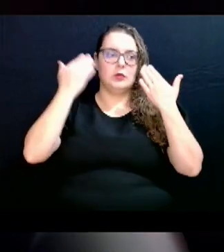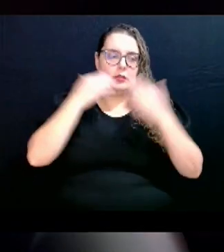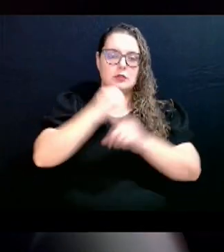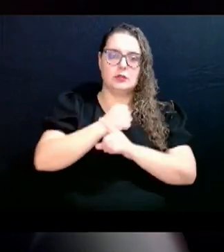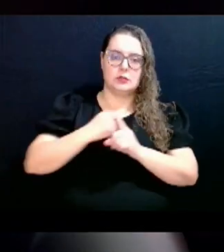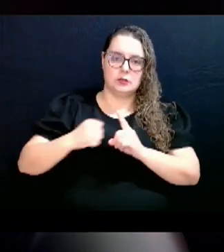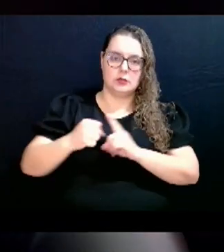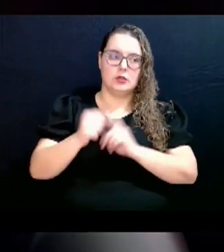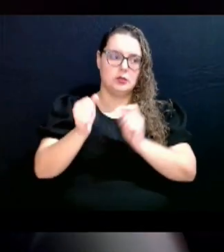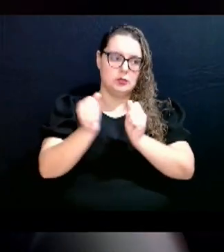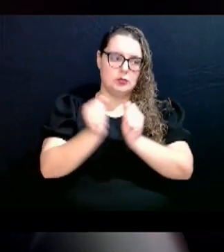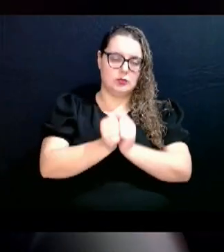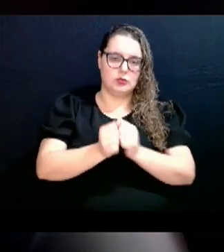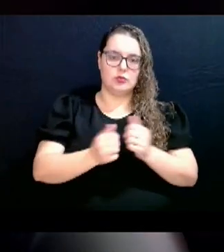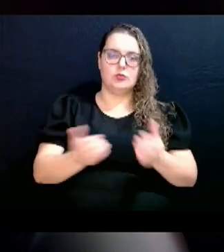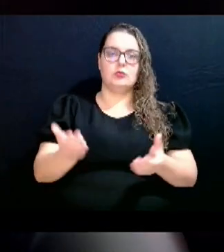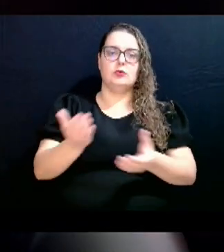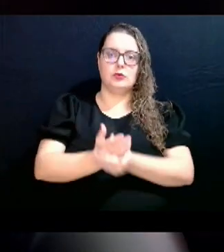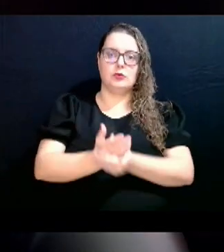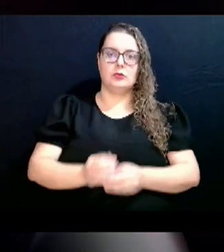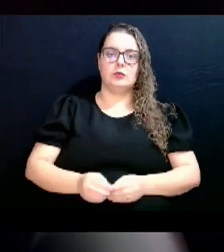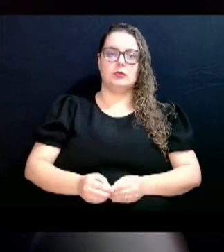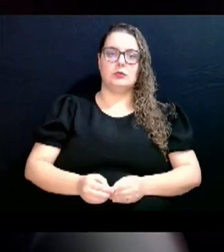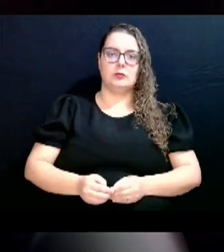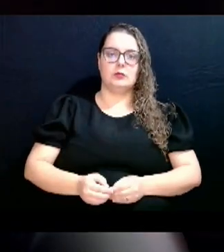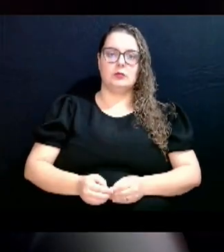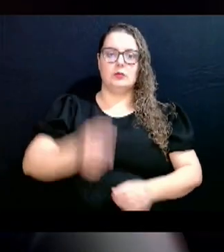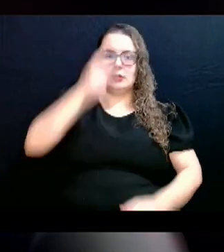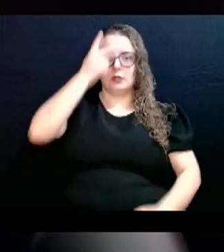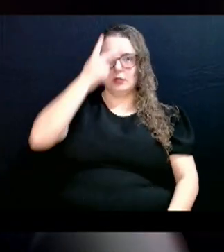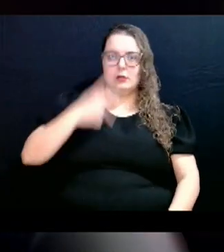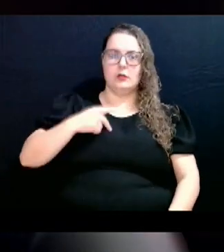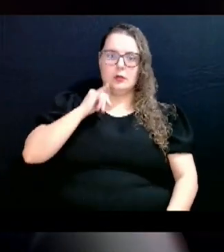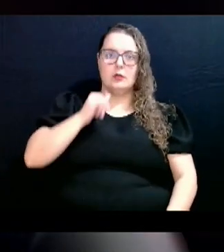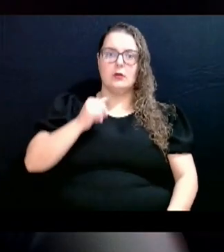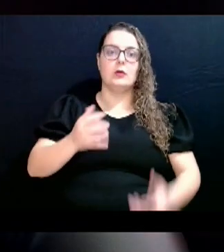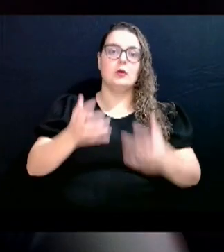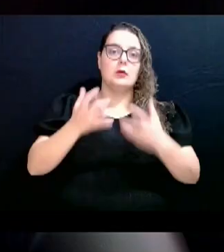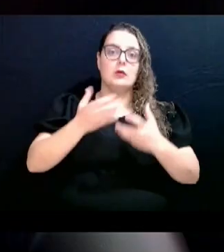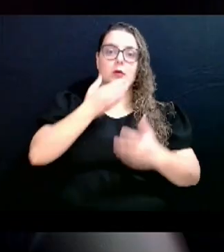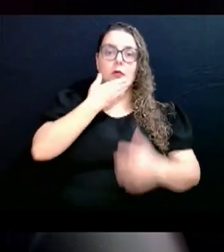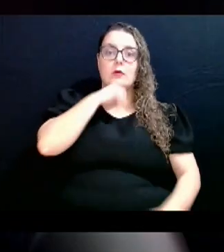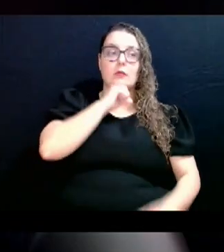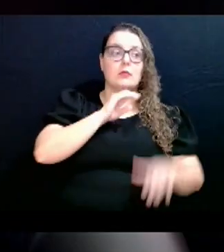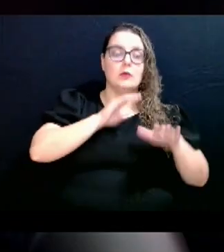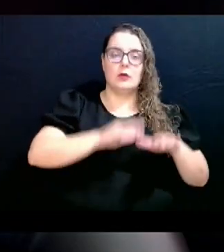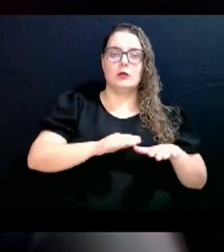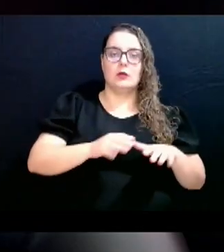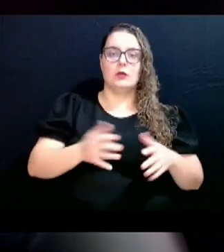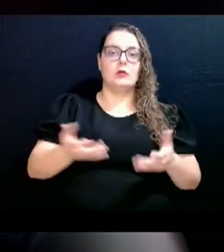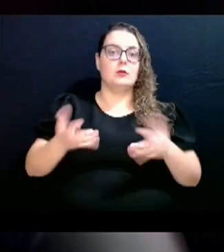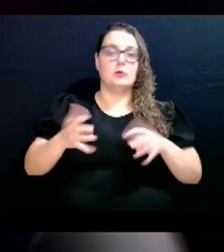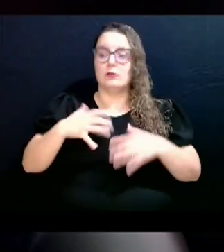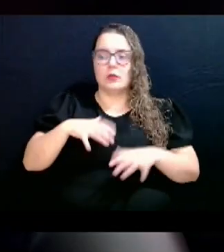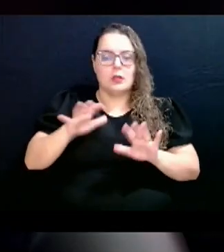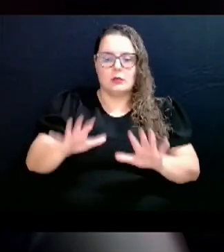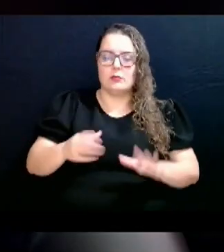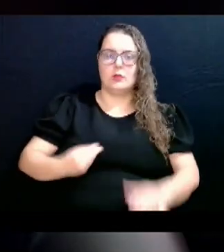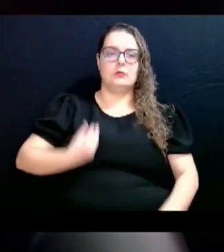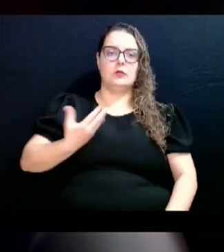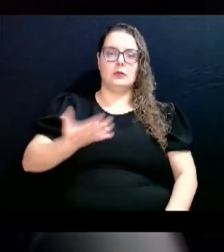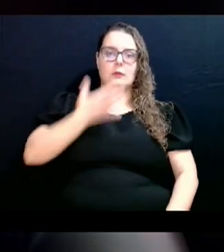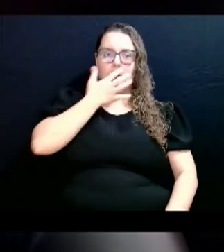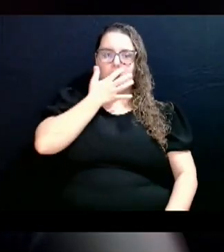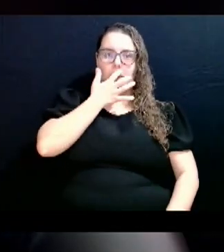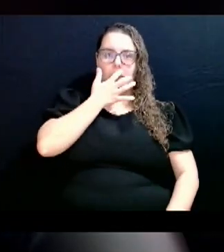ao processo, ela mesma falou, eu quero ficar com meu pai, eu não aguento mais isso. E aí ela acabou expondo toda